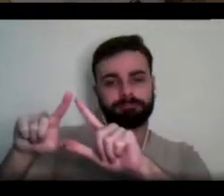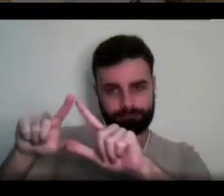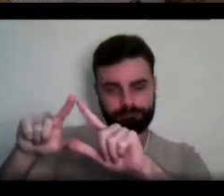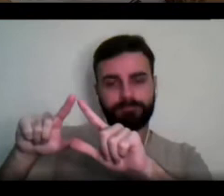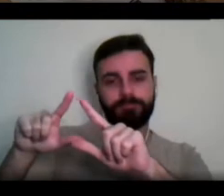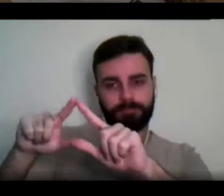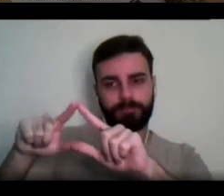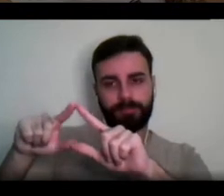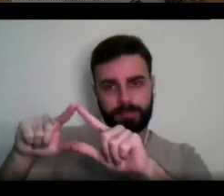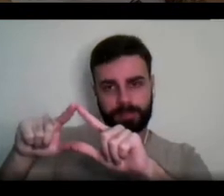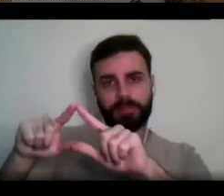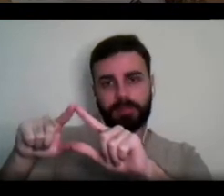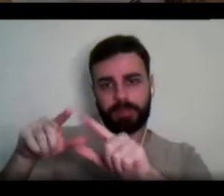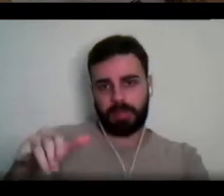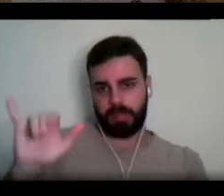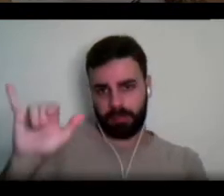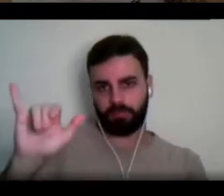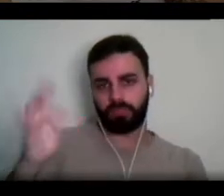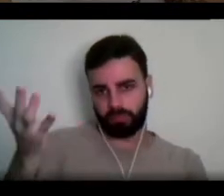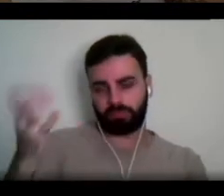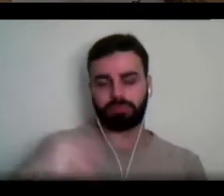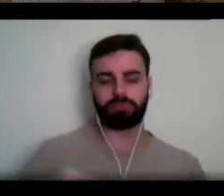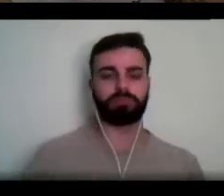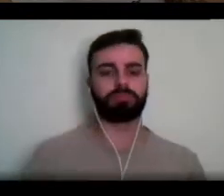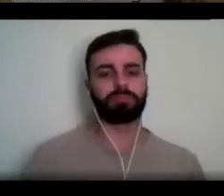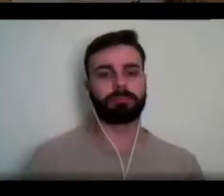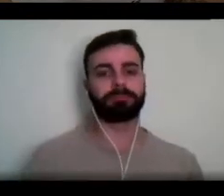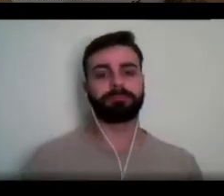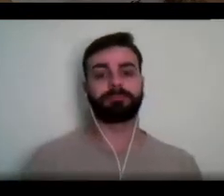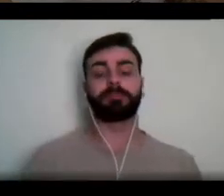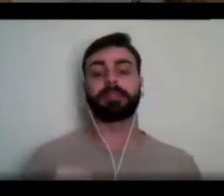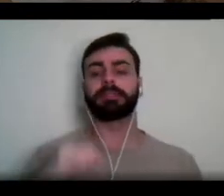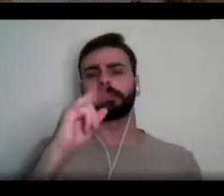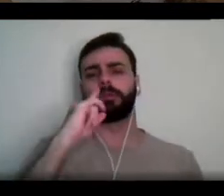a aceleração vezes um ΔY,